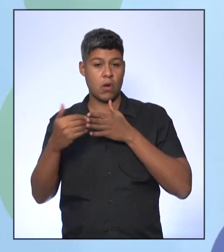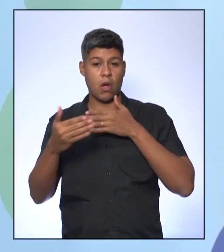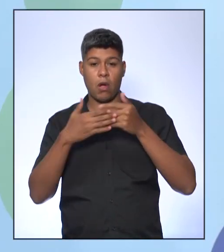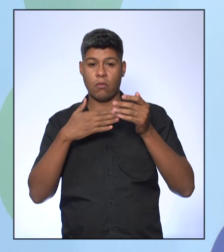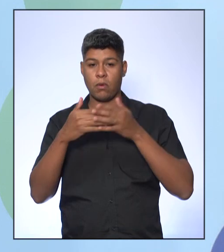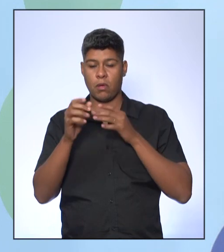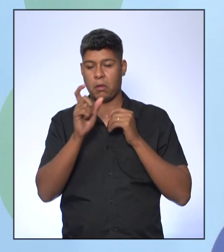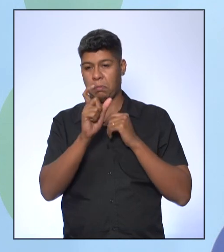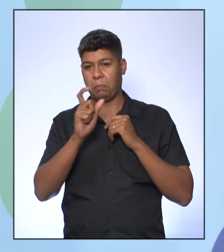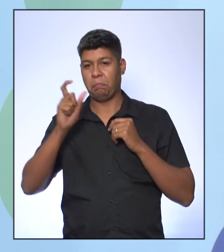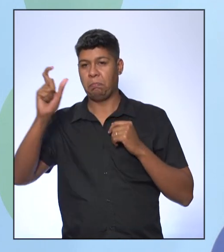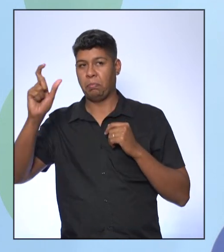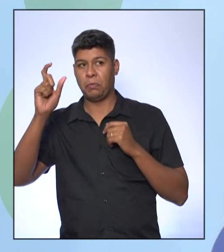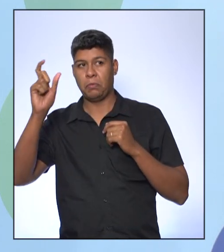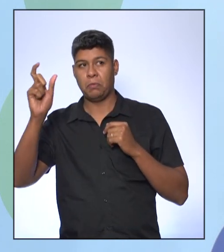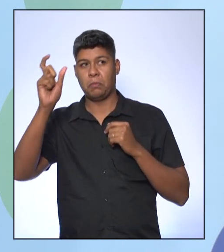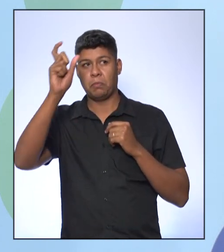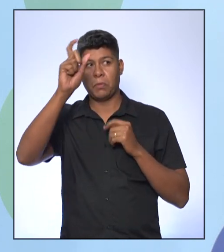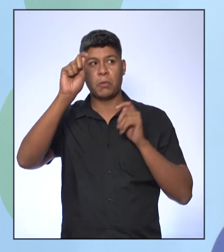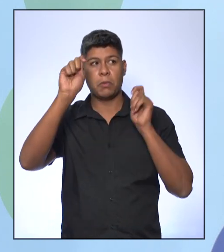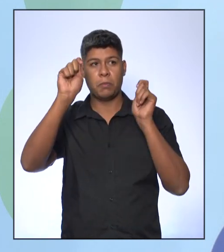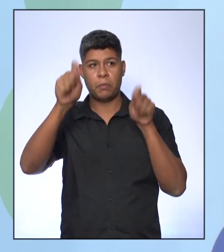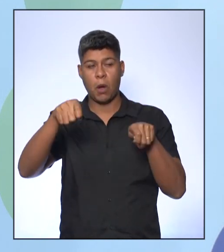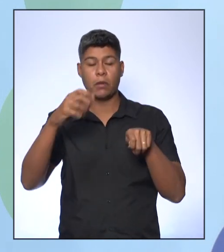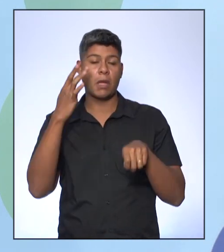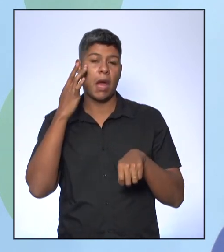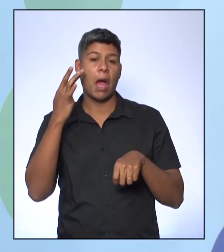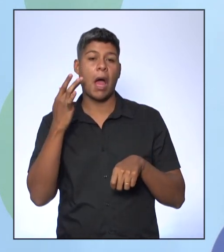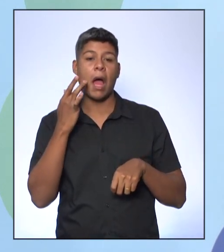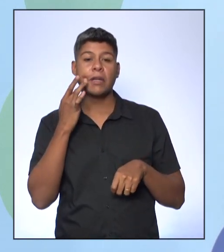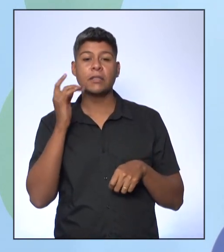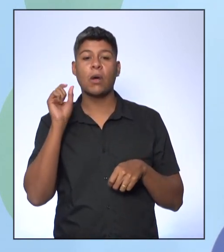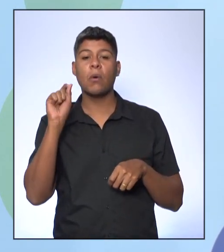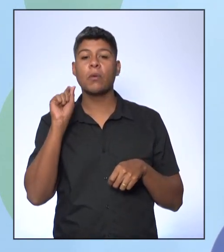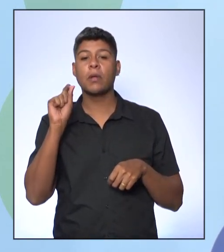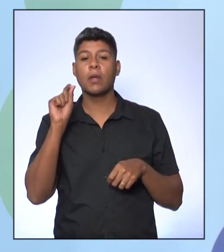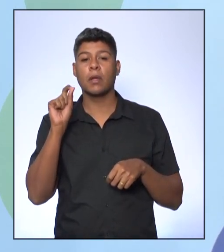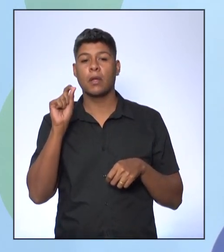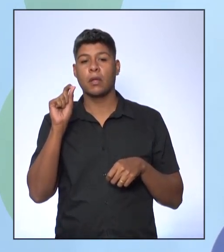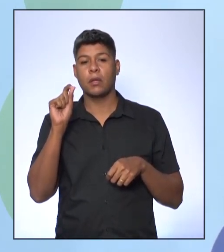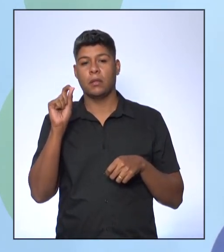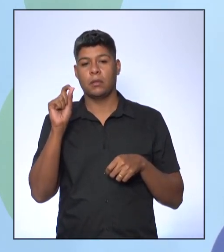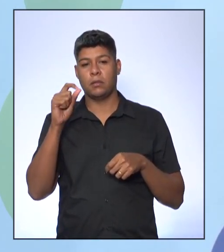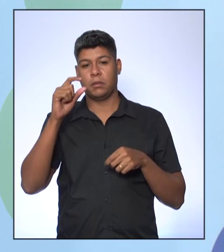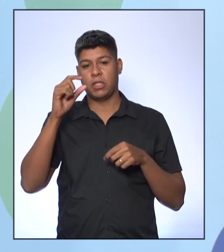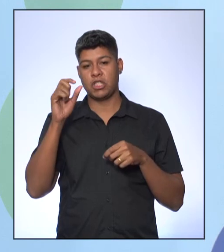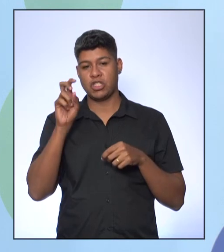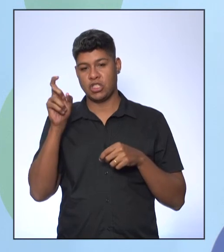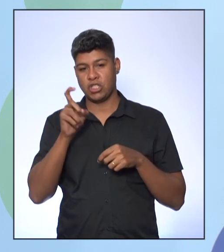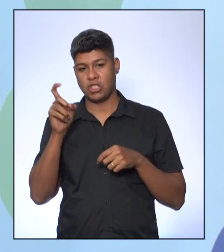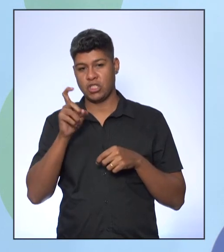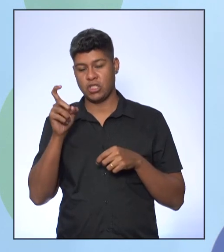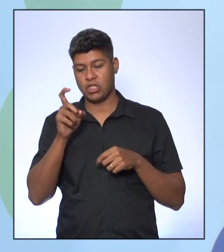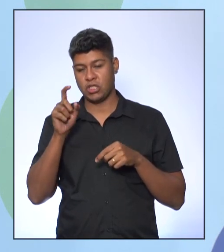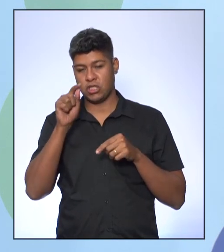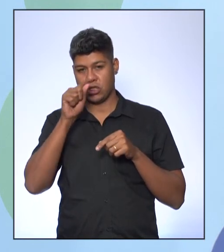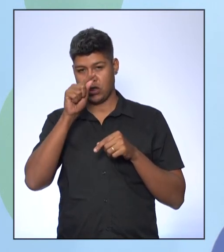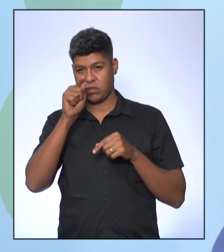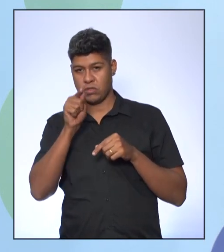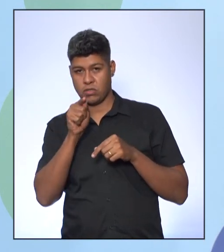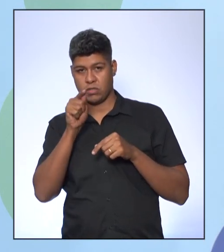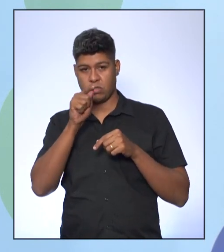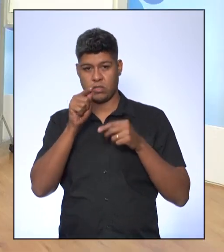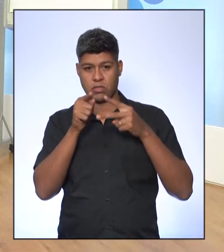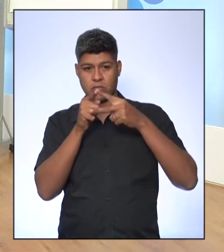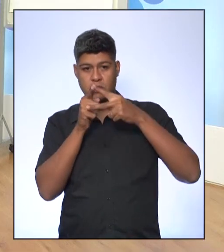não é isso? Pode. O que você acha de colocar ele aqui ou aqui? Qual que você prefere? Não, na verdade, Jonas,